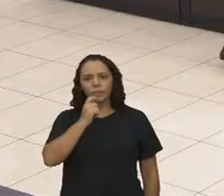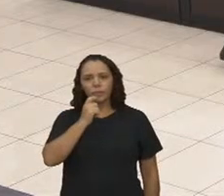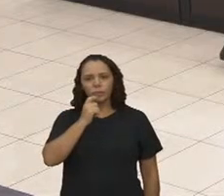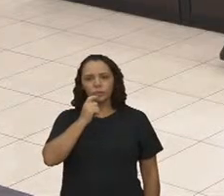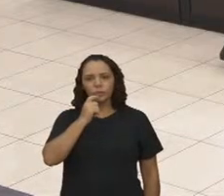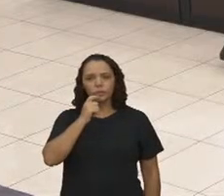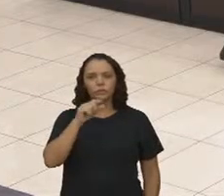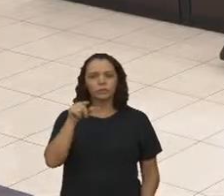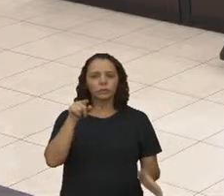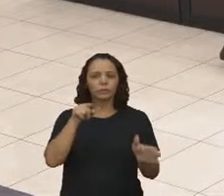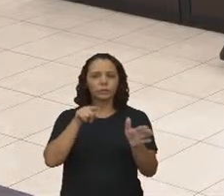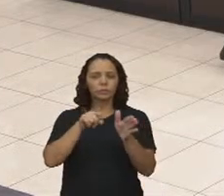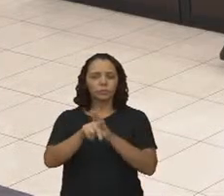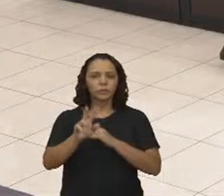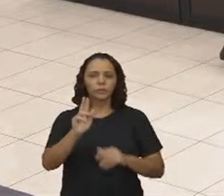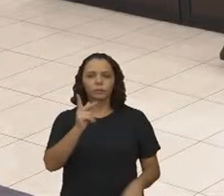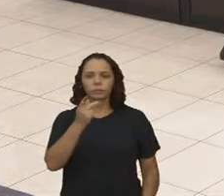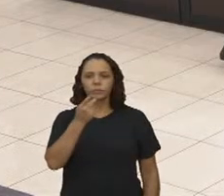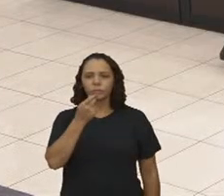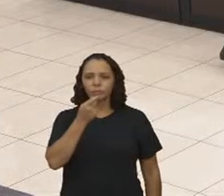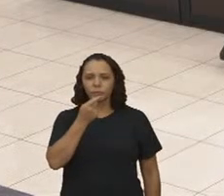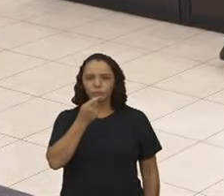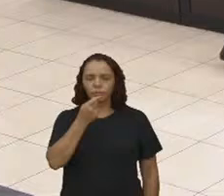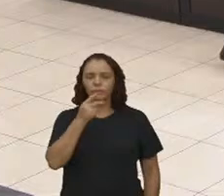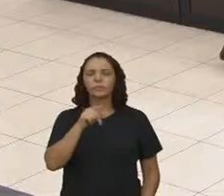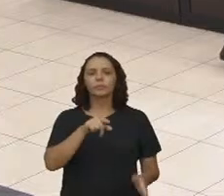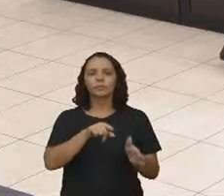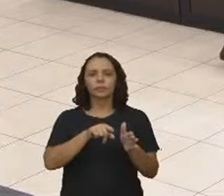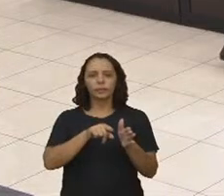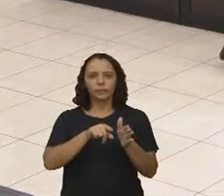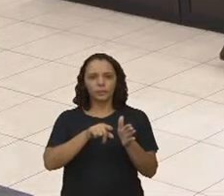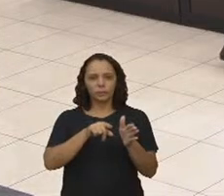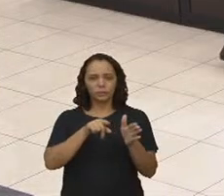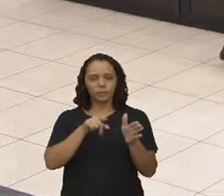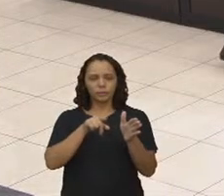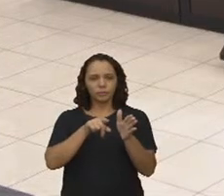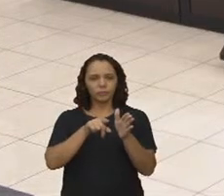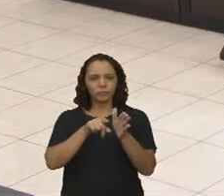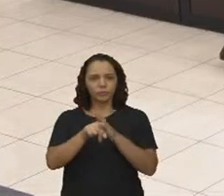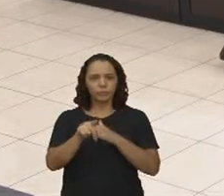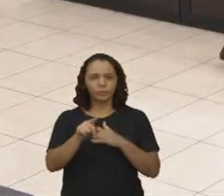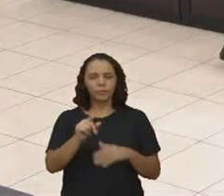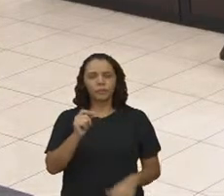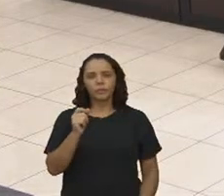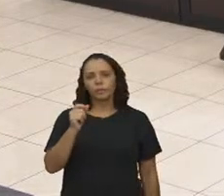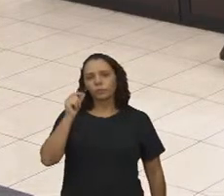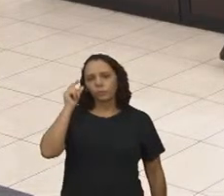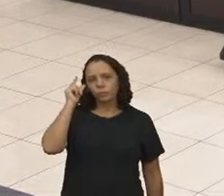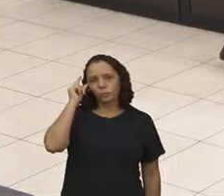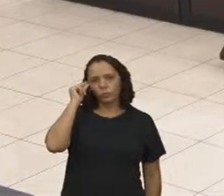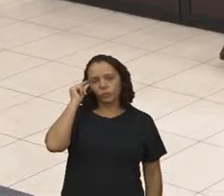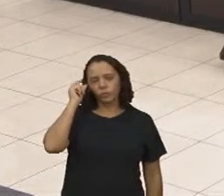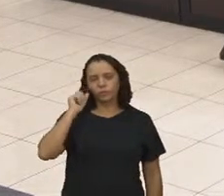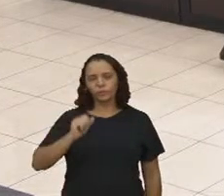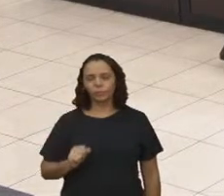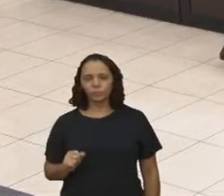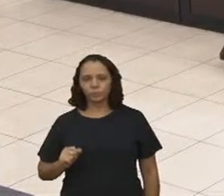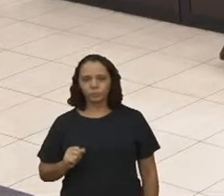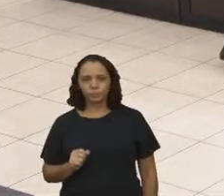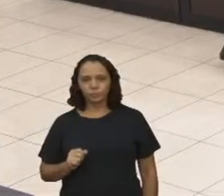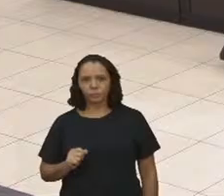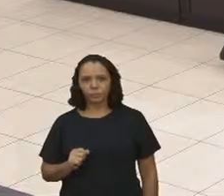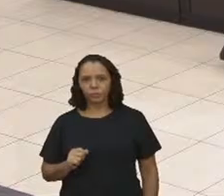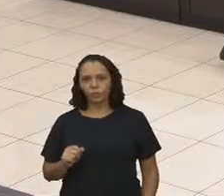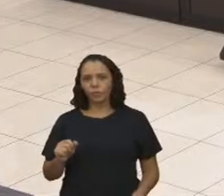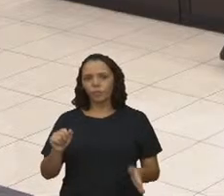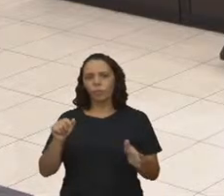Como vota o vereador Hernani Barreto. Como vota o vereador Jean Araújo. Como